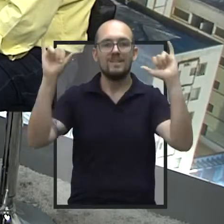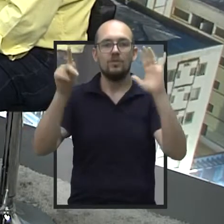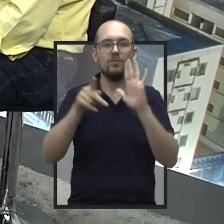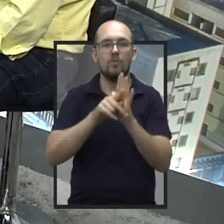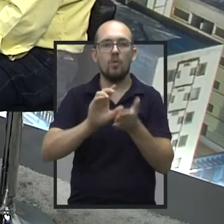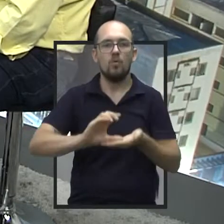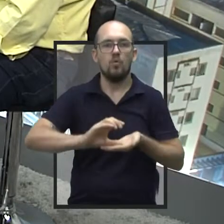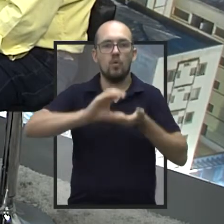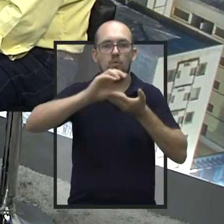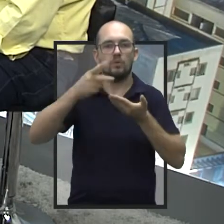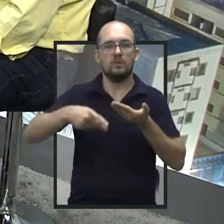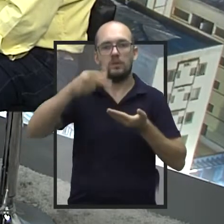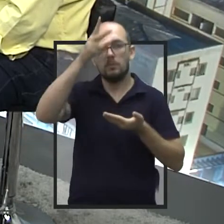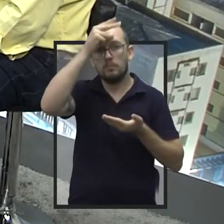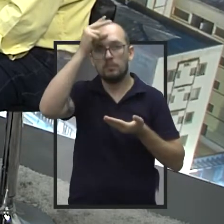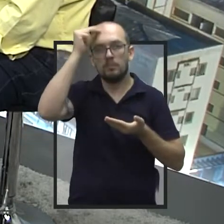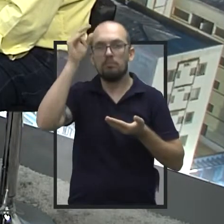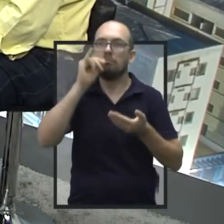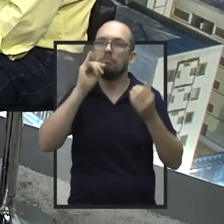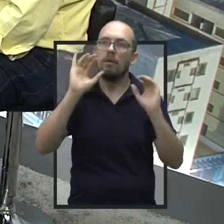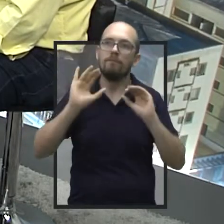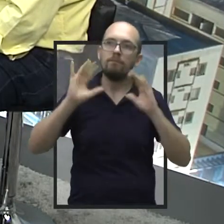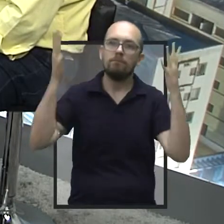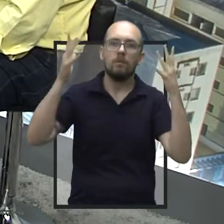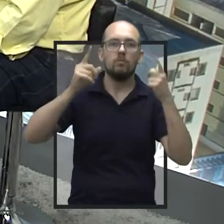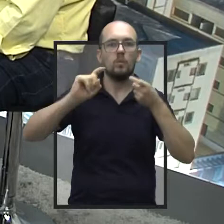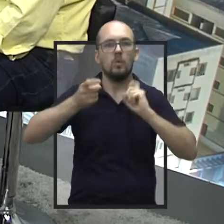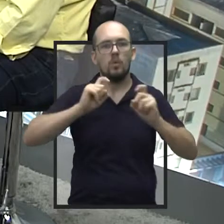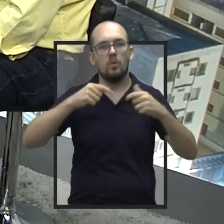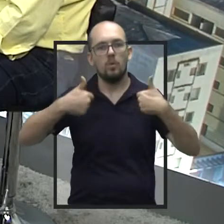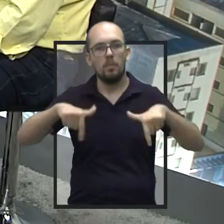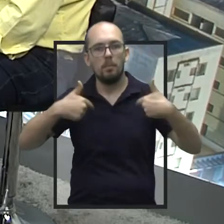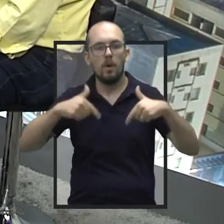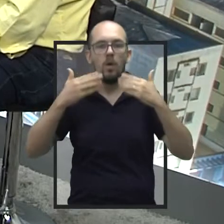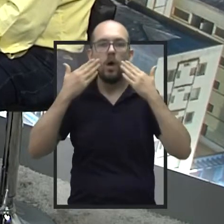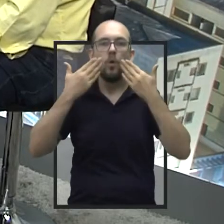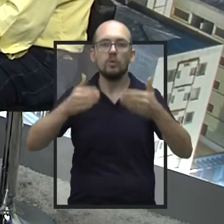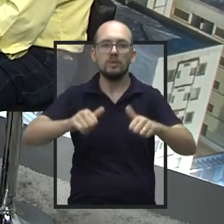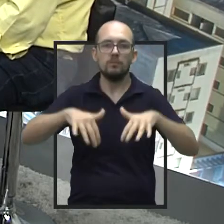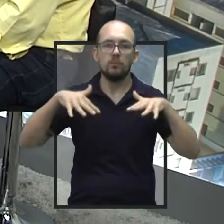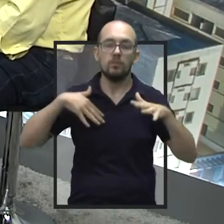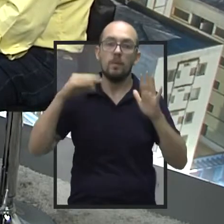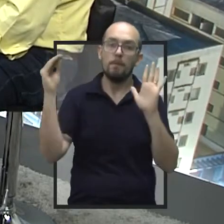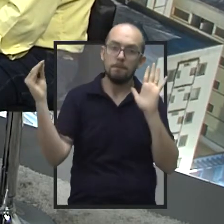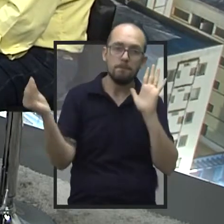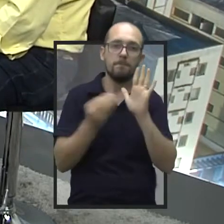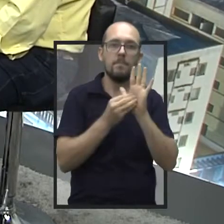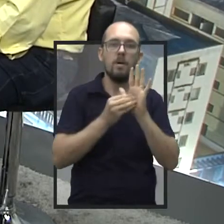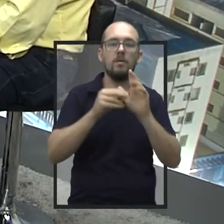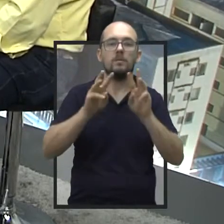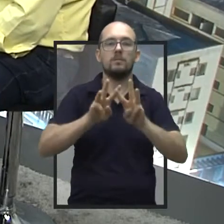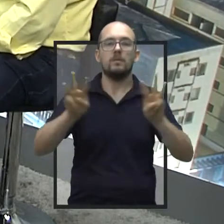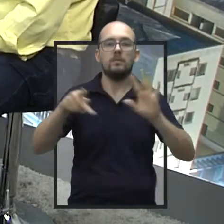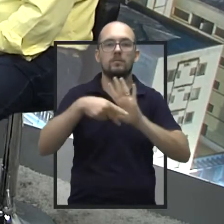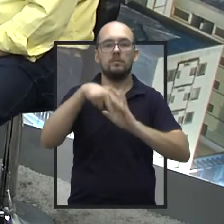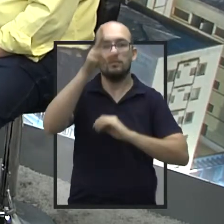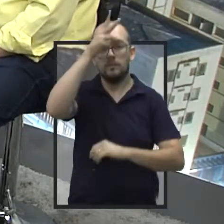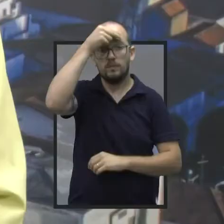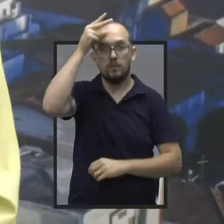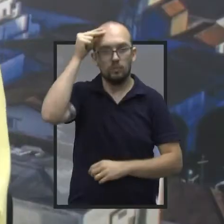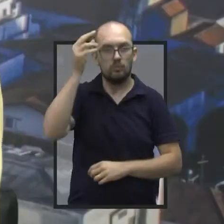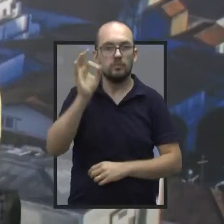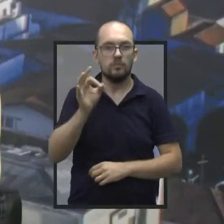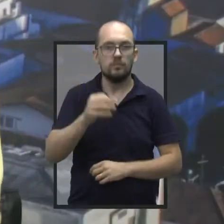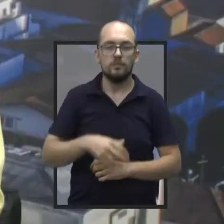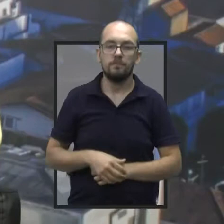conselhos municipais, bem como eventos, reuniões de trabalho, audiências públicas, na página oficial da Prefeitura aqui de Jaú. É, exatamente. Nós precisamos